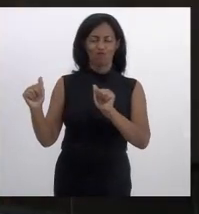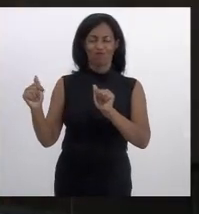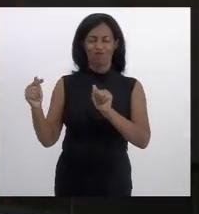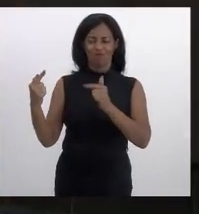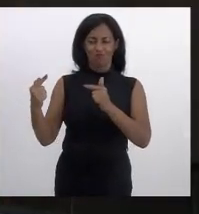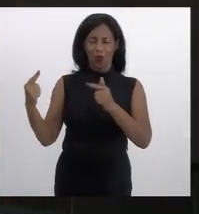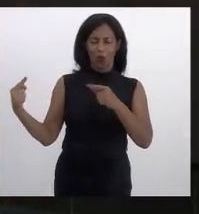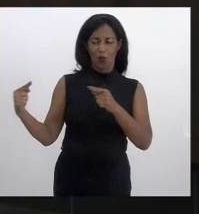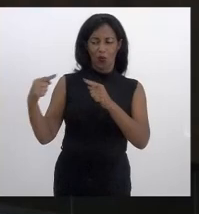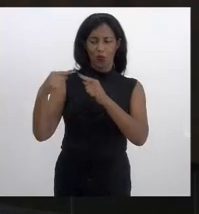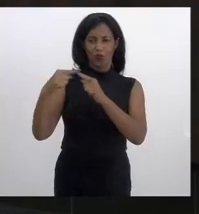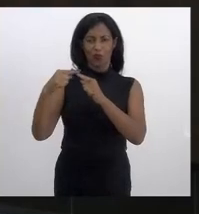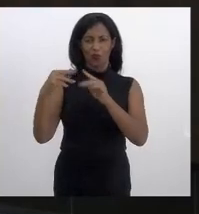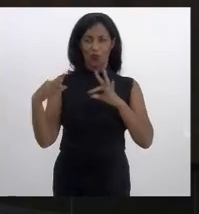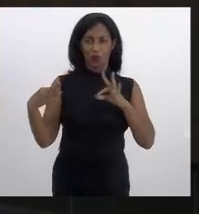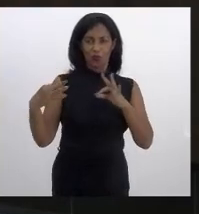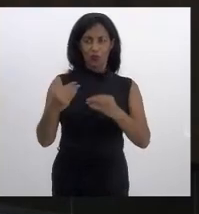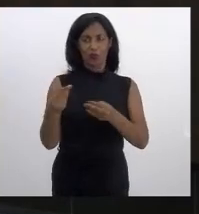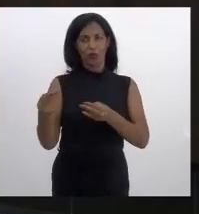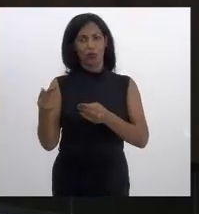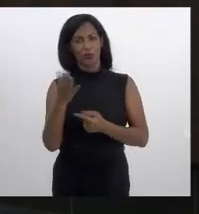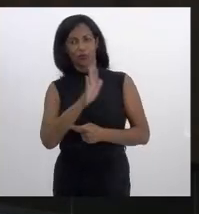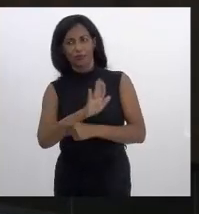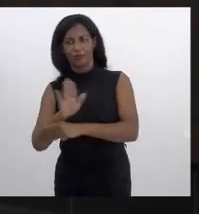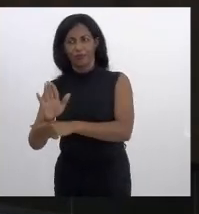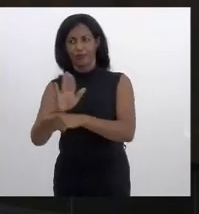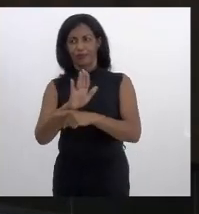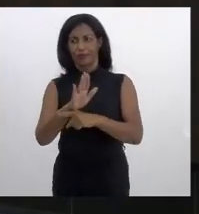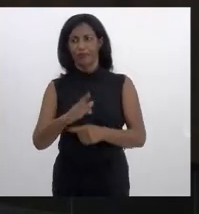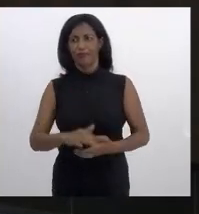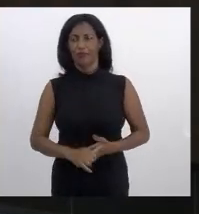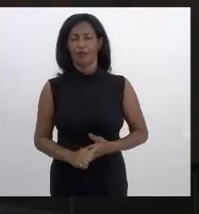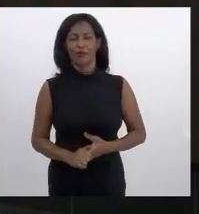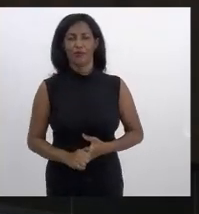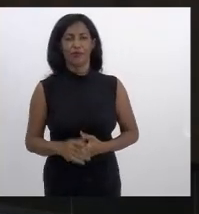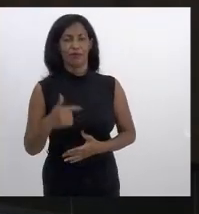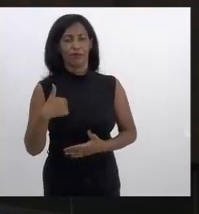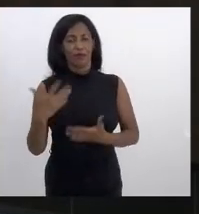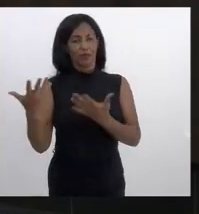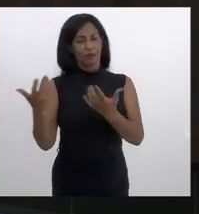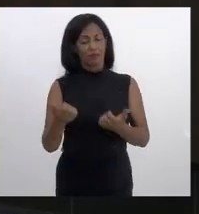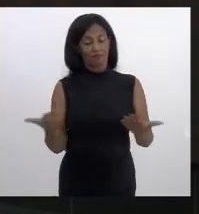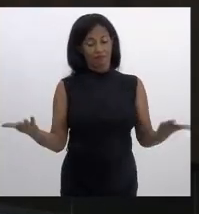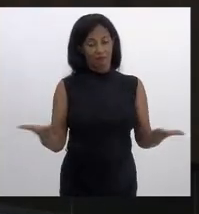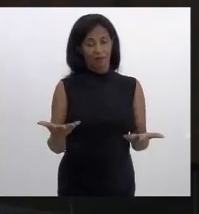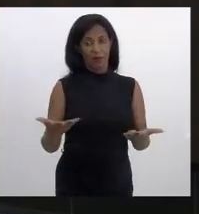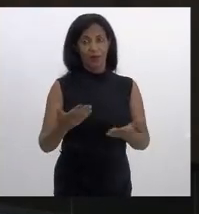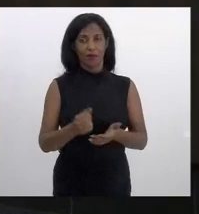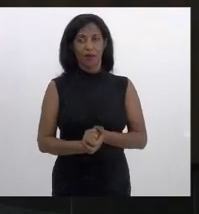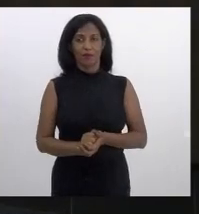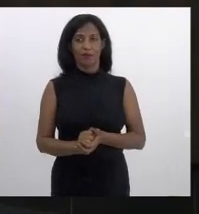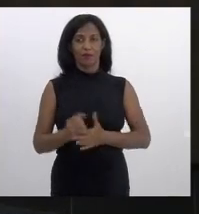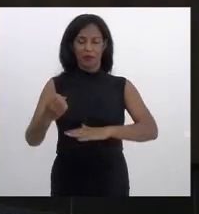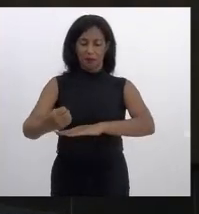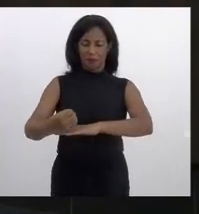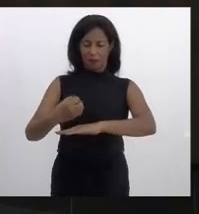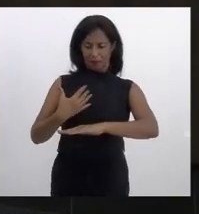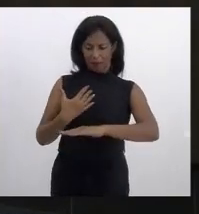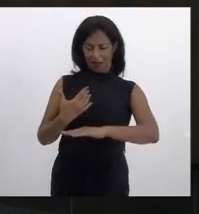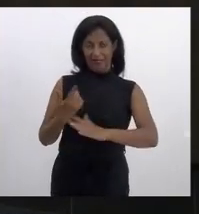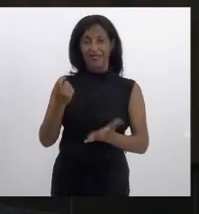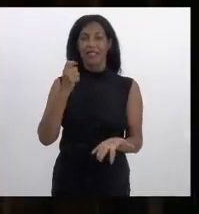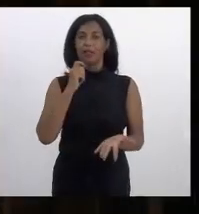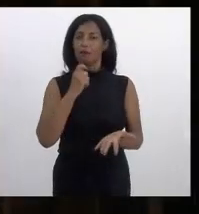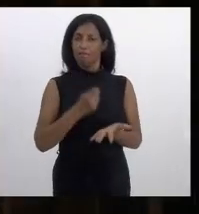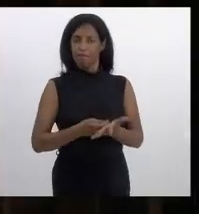a um objetivo que todos fossem beneficiados eu recebi aqui agora é uma coisa que a gente tem